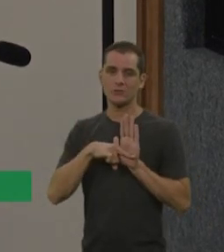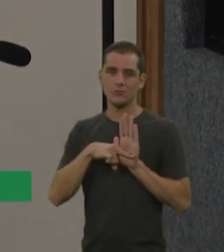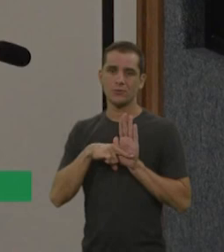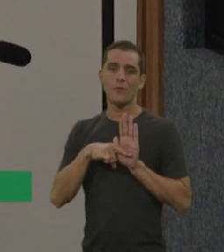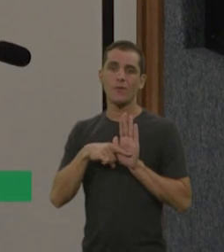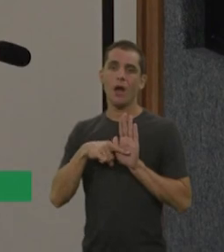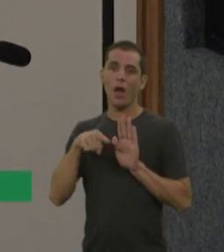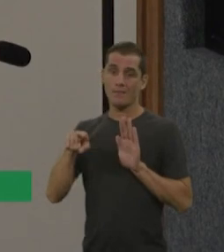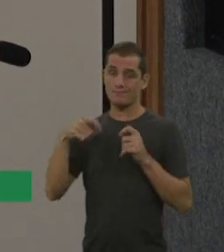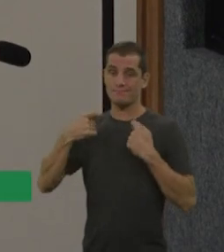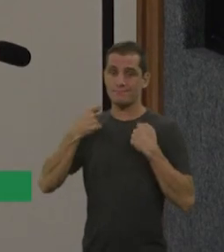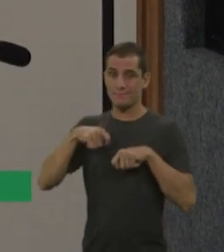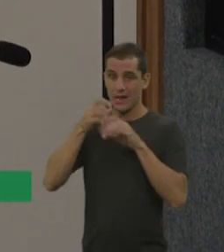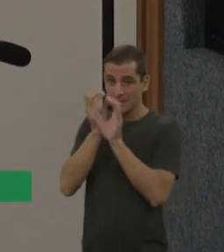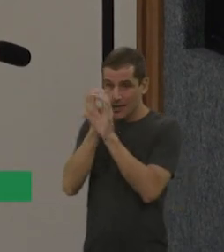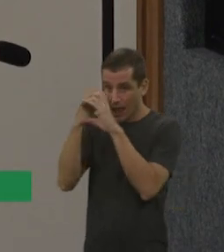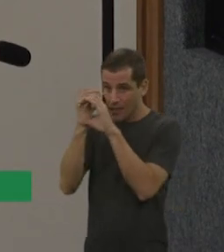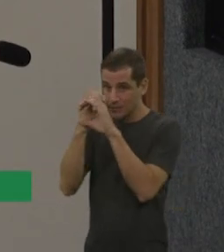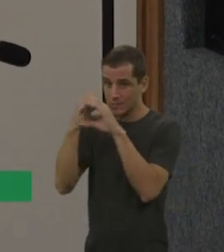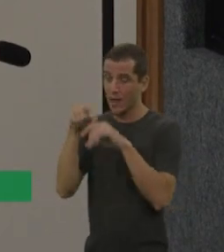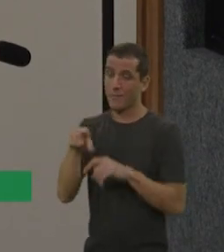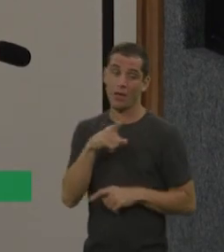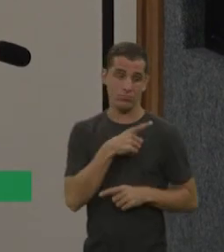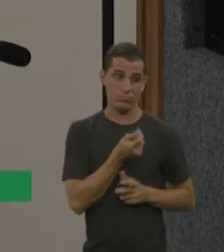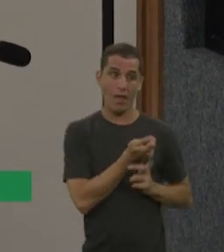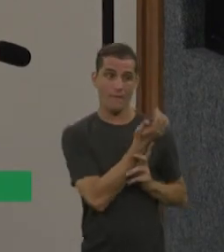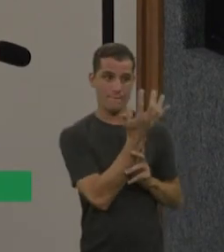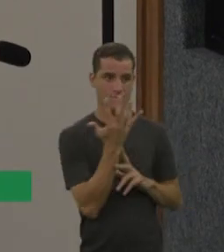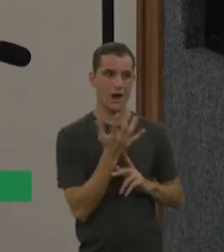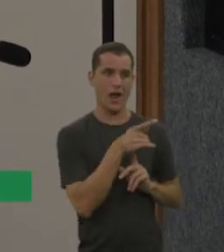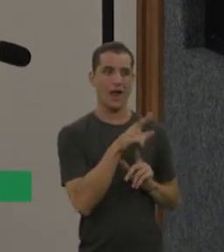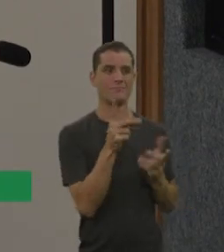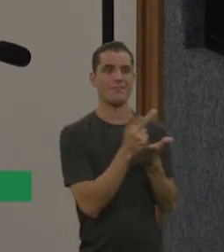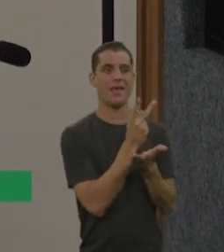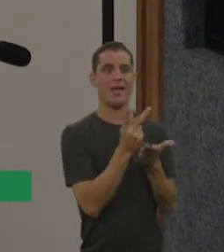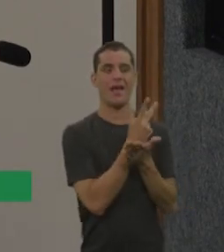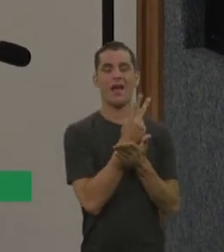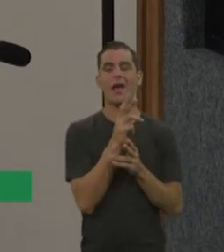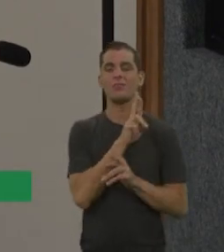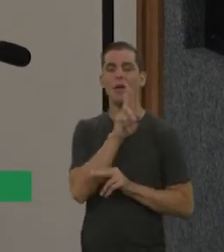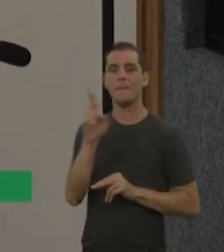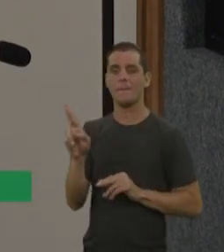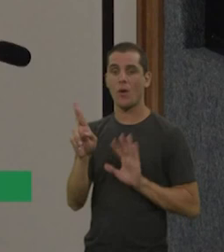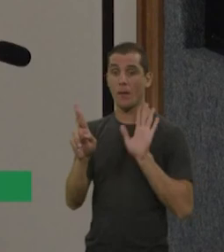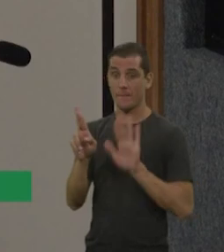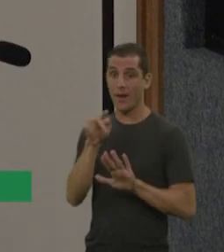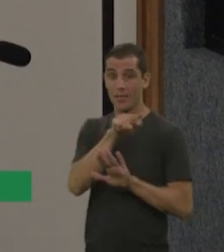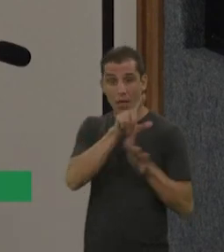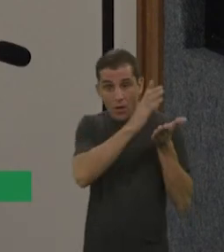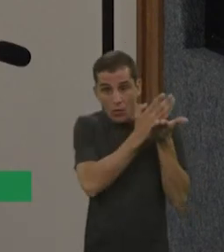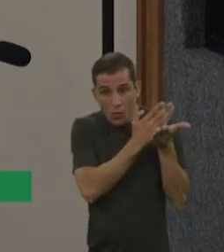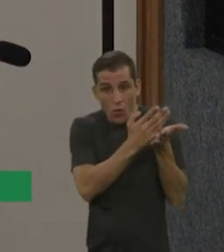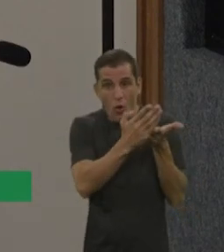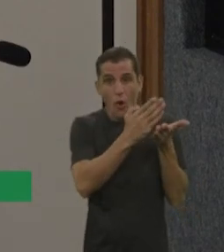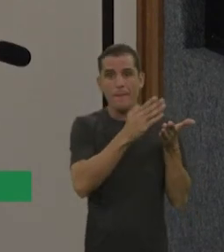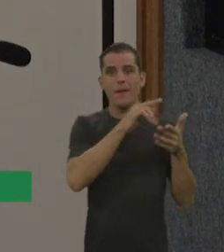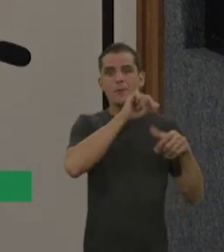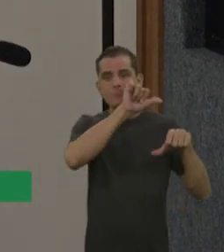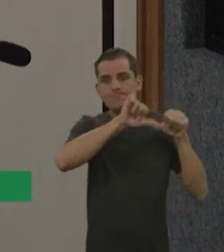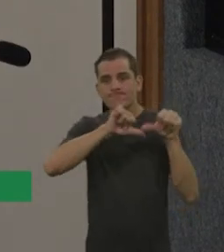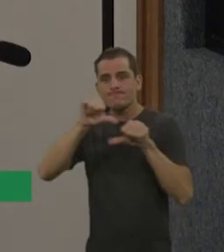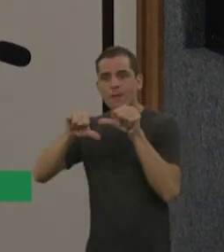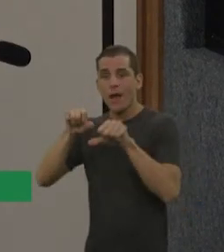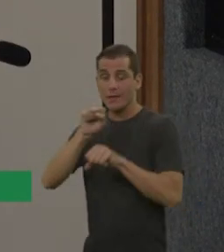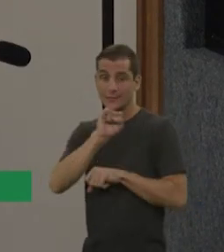uma quantidade de erro até expressiva, mas é um grande triador, um grande trial, né? E sempre que ele vem alterado,